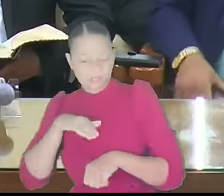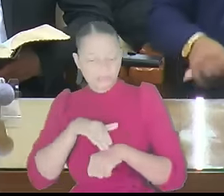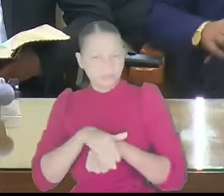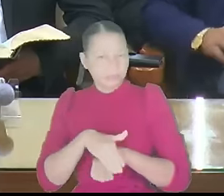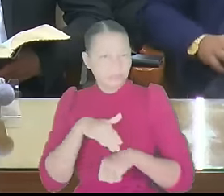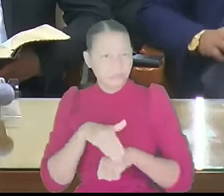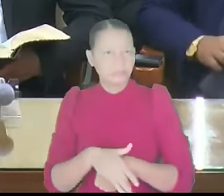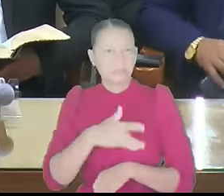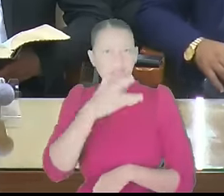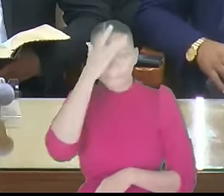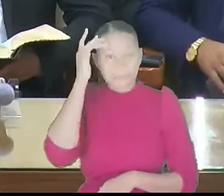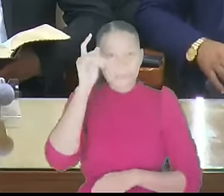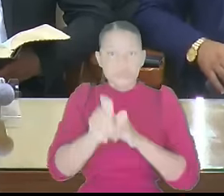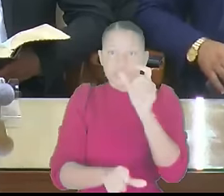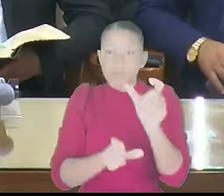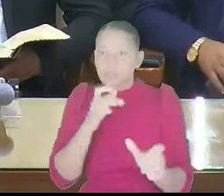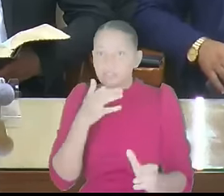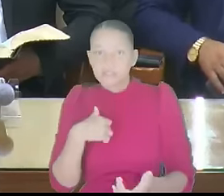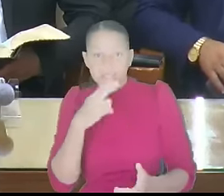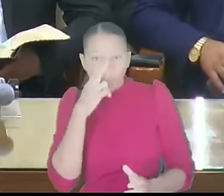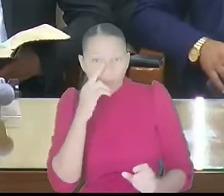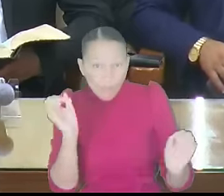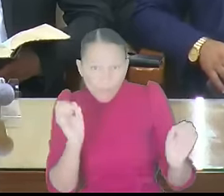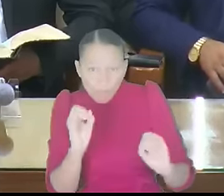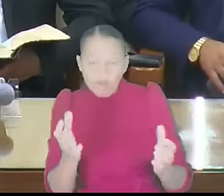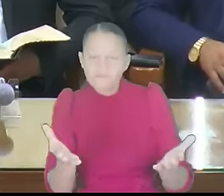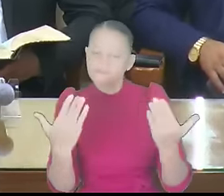as pessoas não crentes conhecerem Jesus.